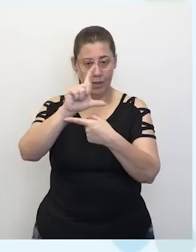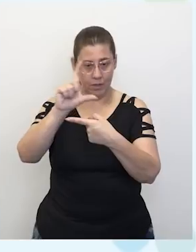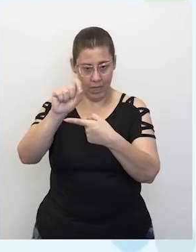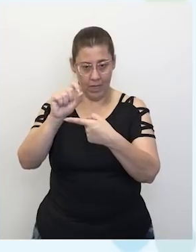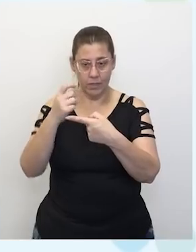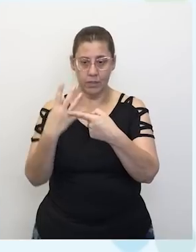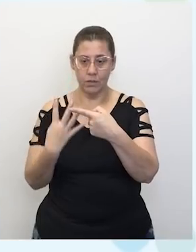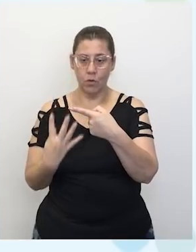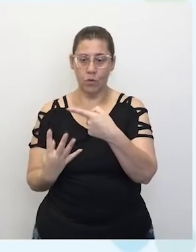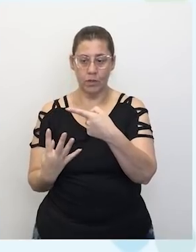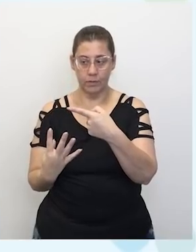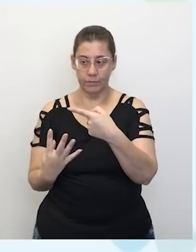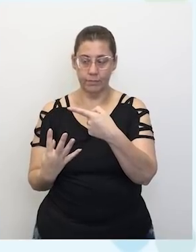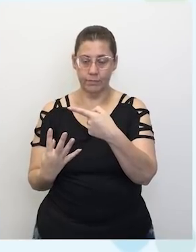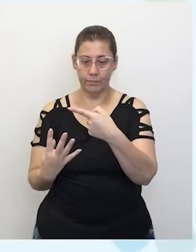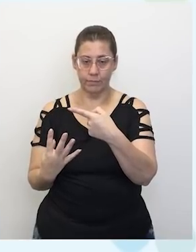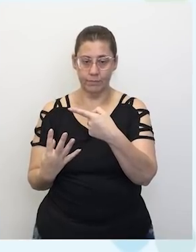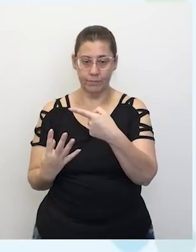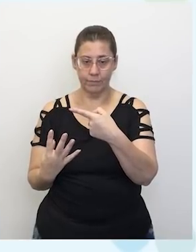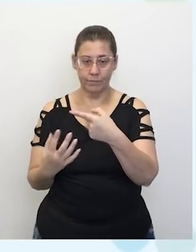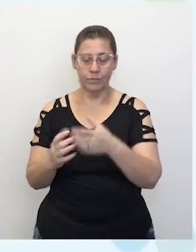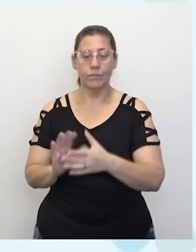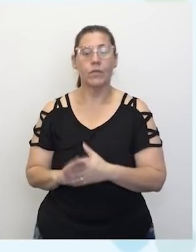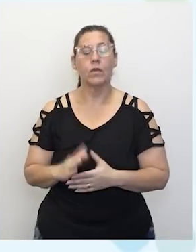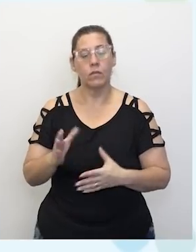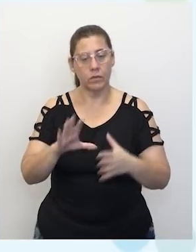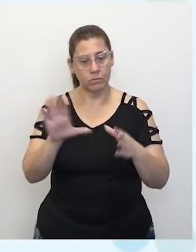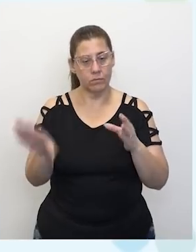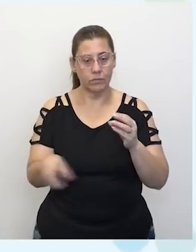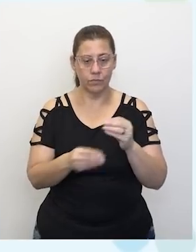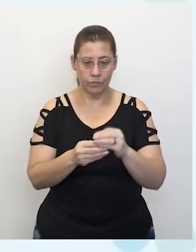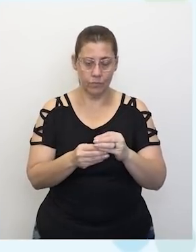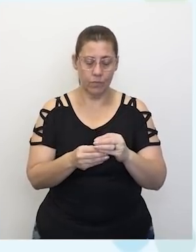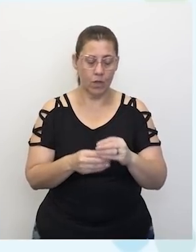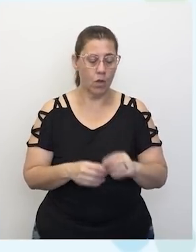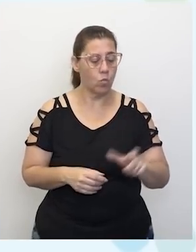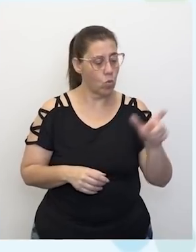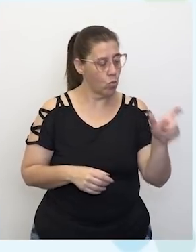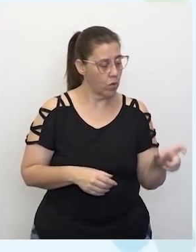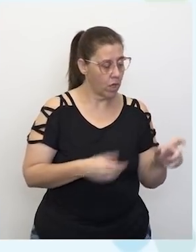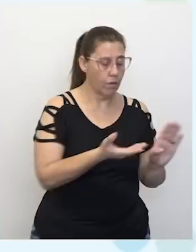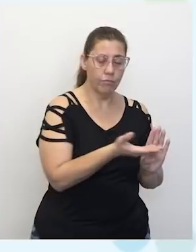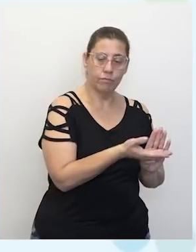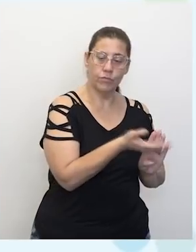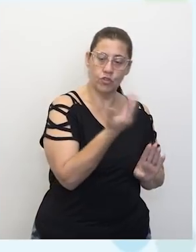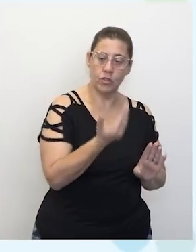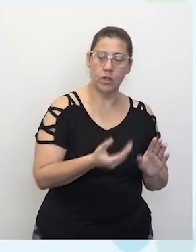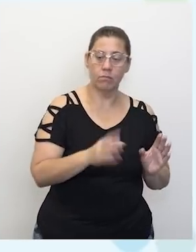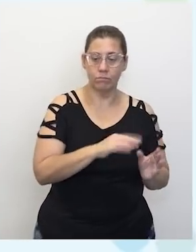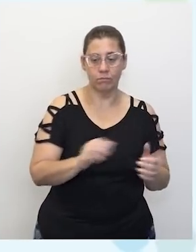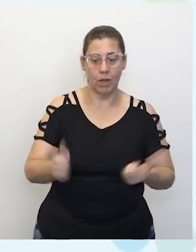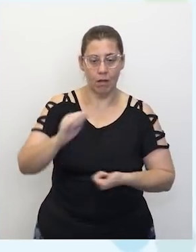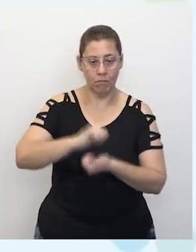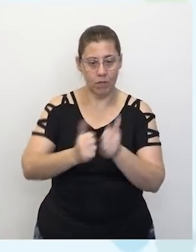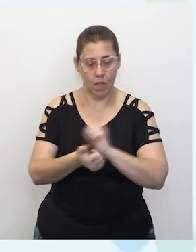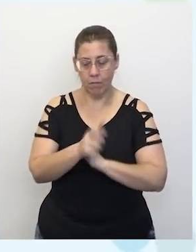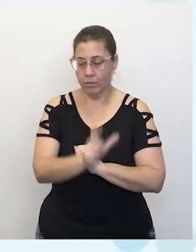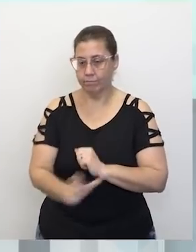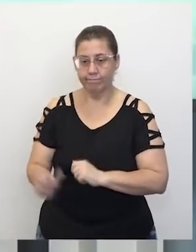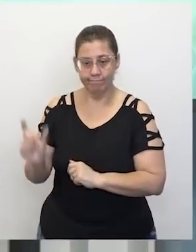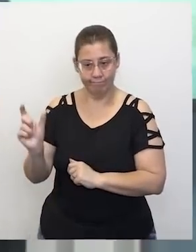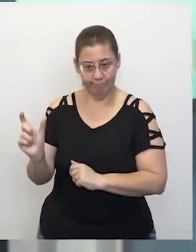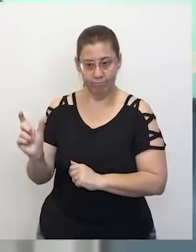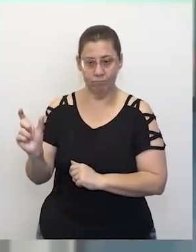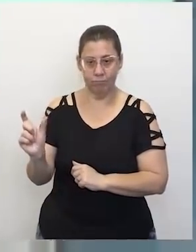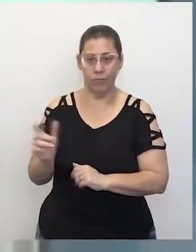de reduzir e restaurar. O que você coloca de um lado, o que você tira de um lado, você coloca do outro. Beleza?